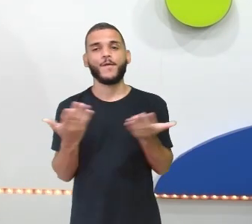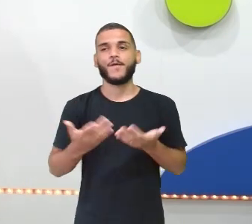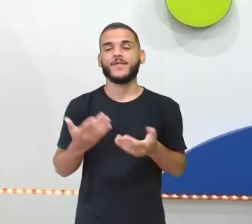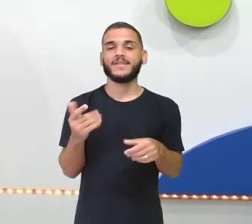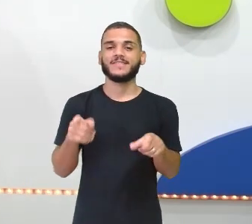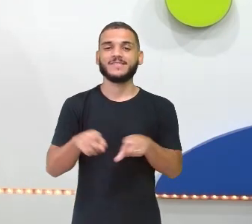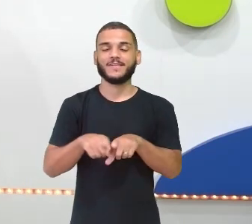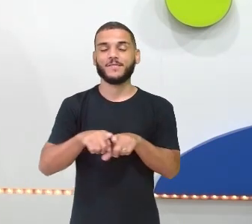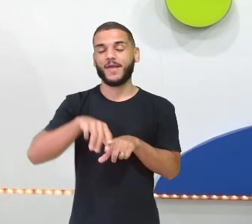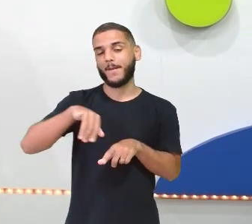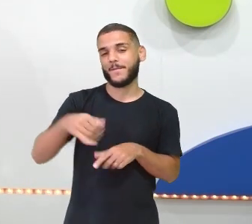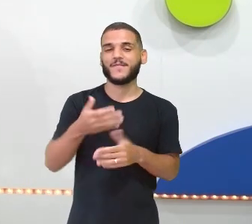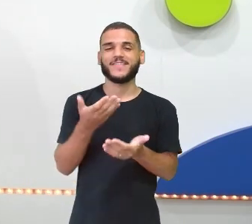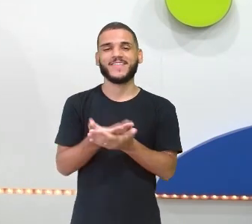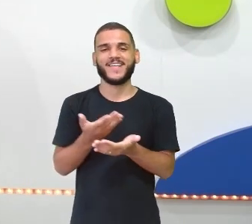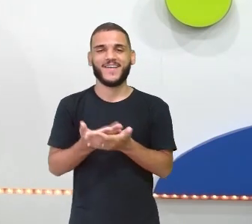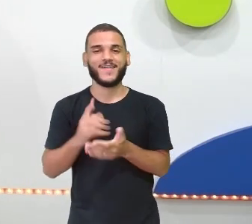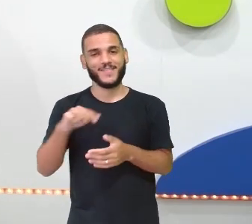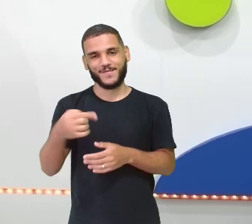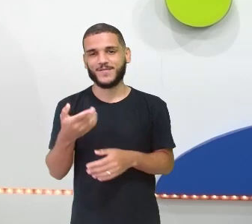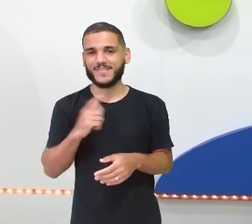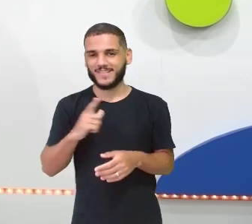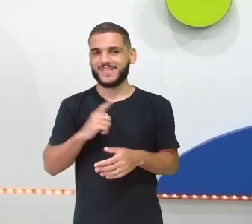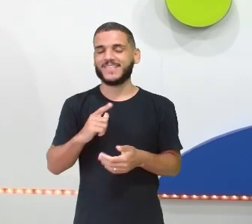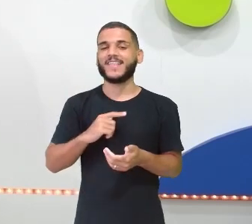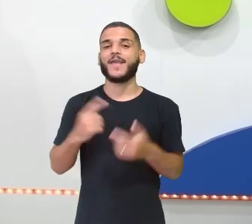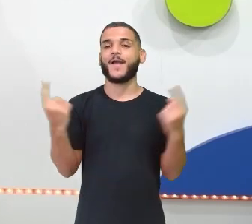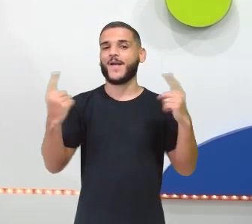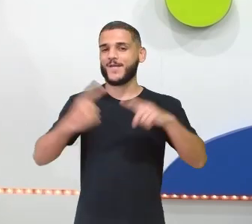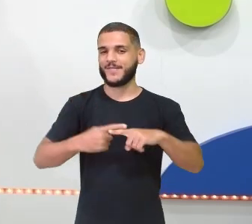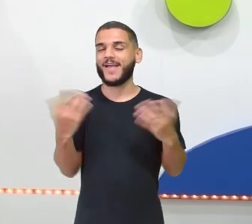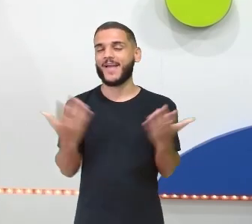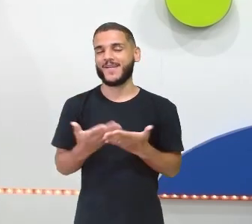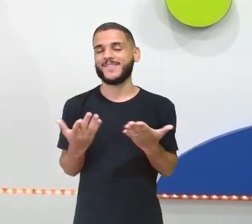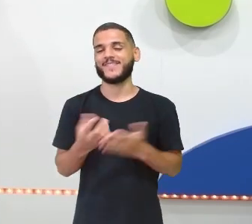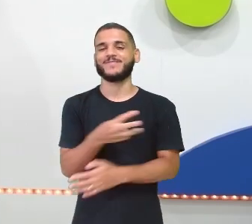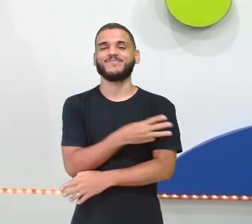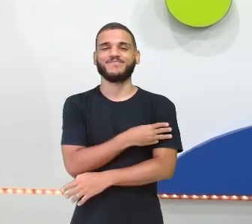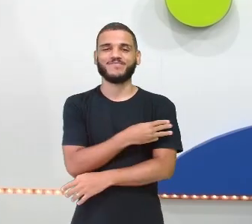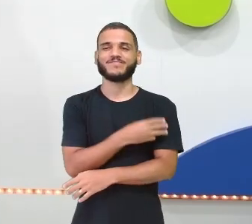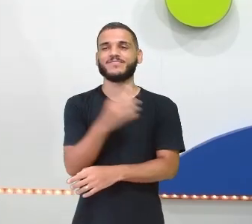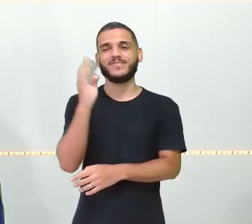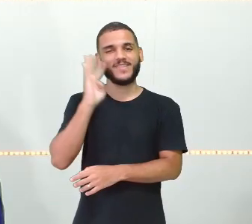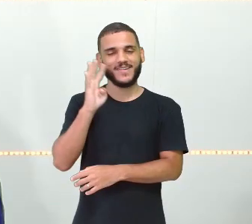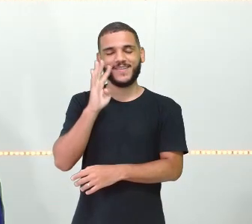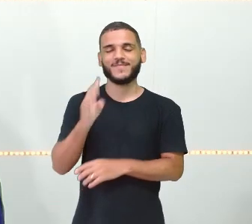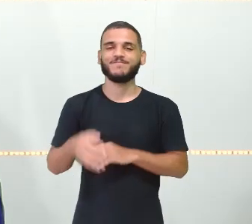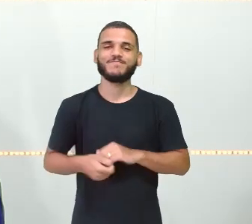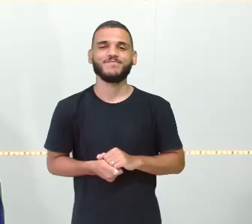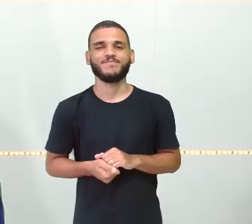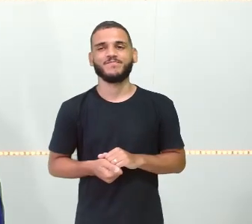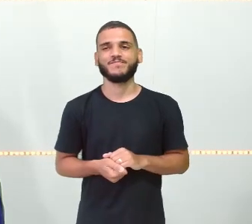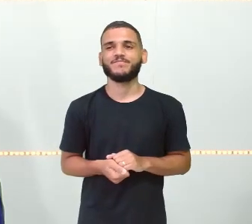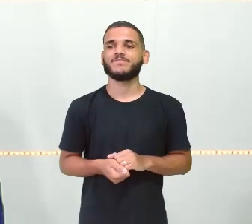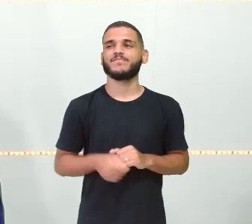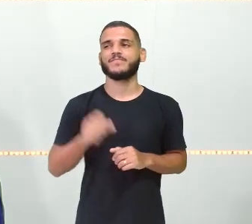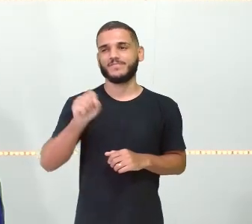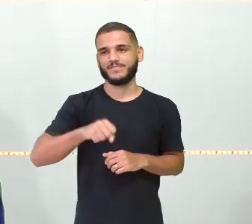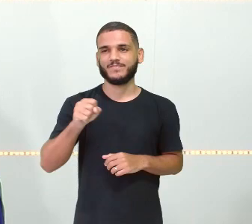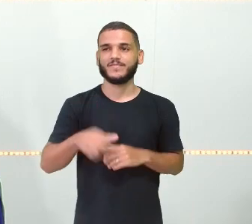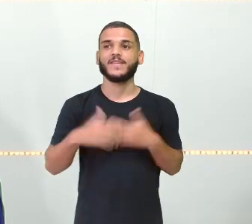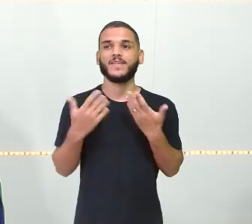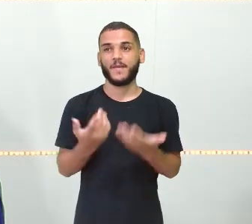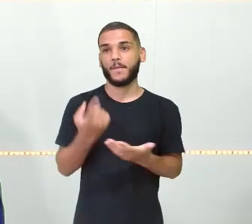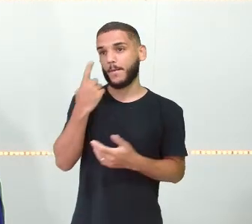essa aula, né? Daqui a pouco, mais tarde, tem o jogo, mas agora vamos curtir as aulas do terceiro ano que estão show. Isso mesmo, isso